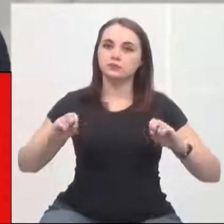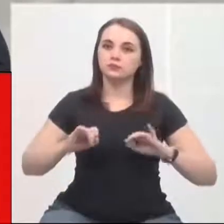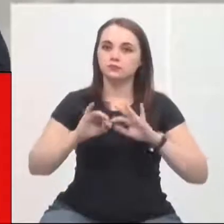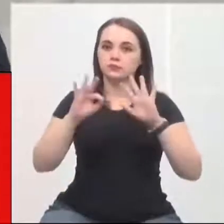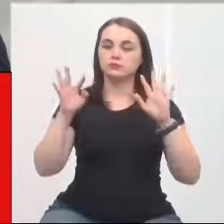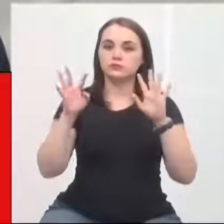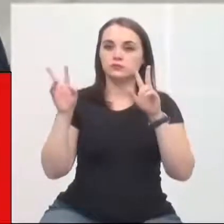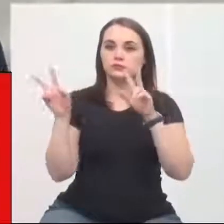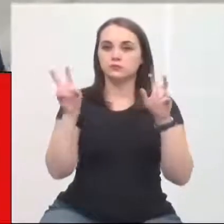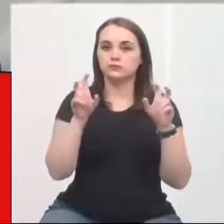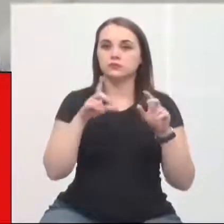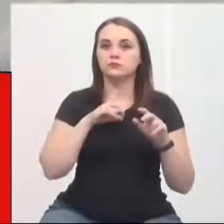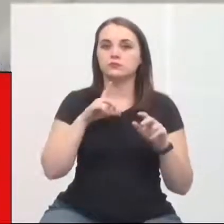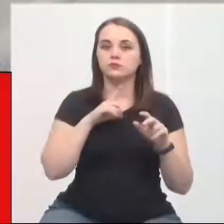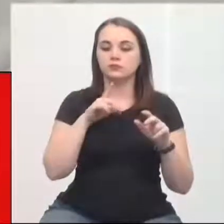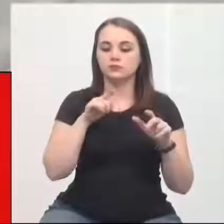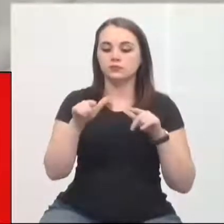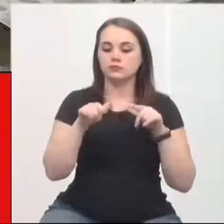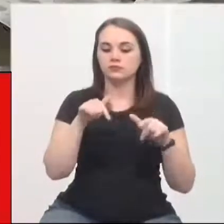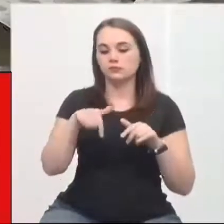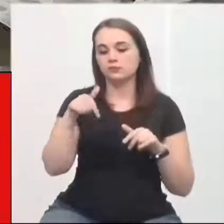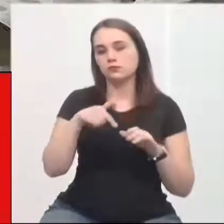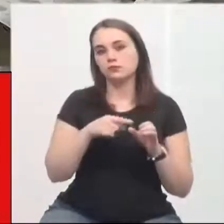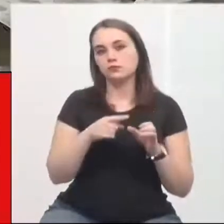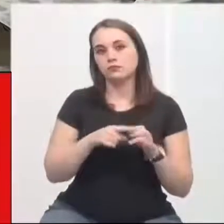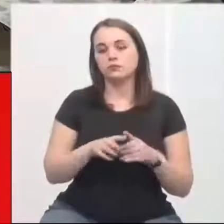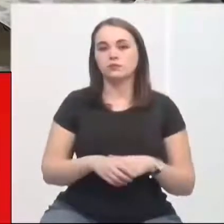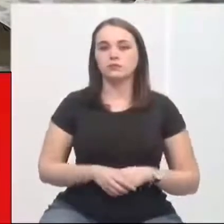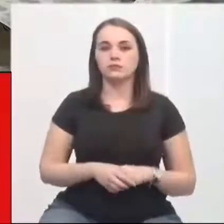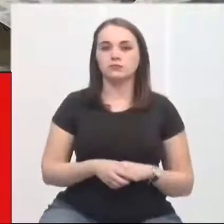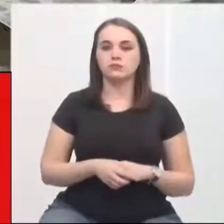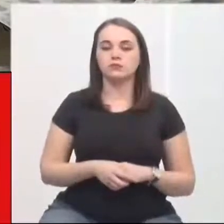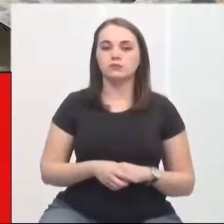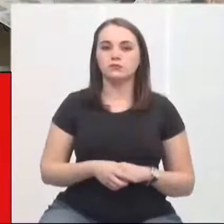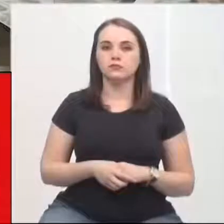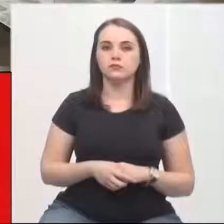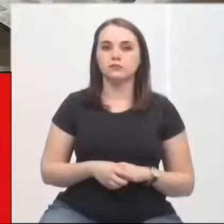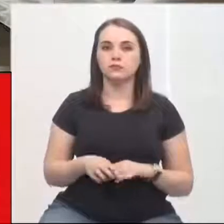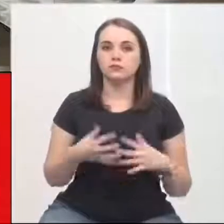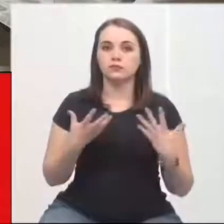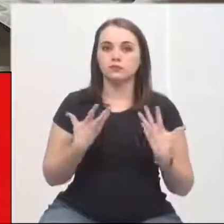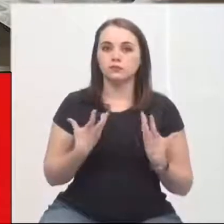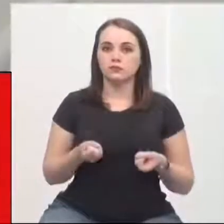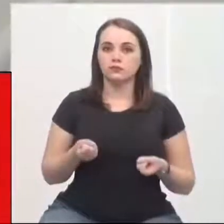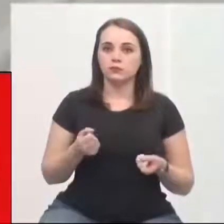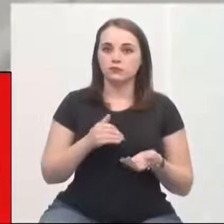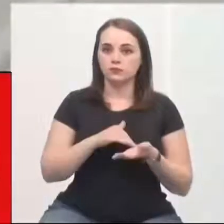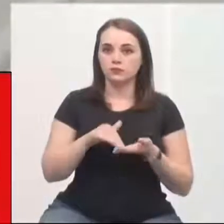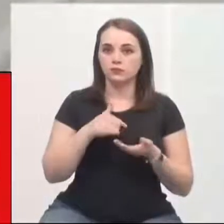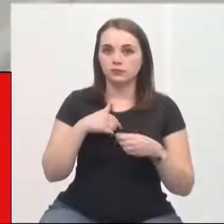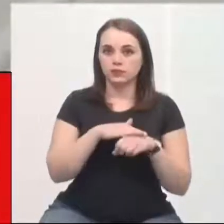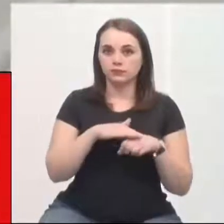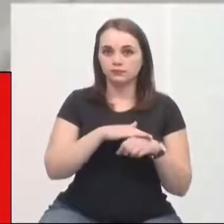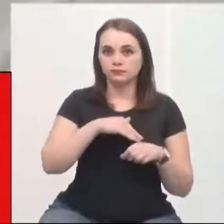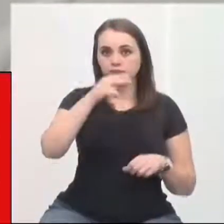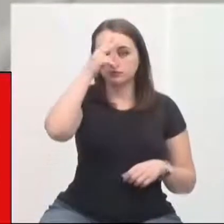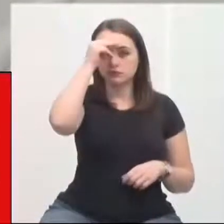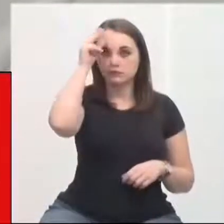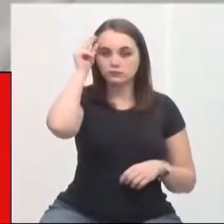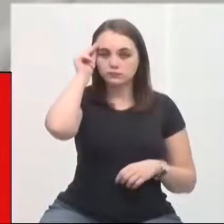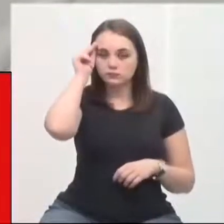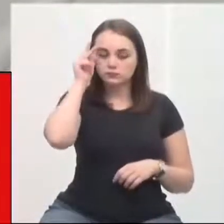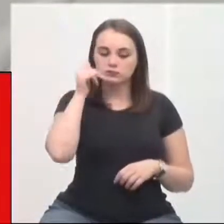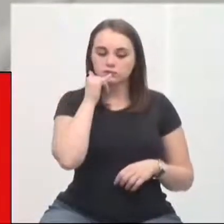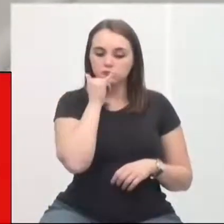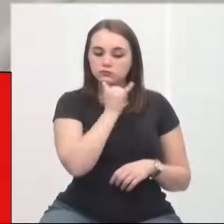das obras que tem na cidade. Eu, quando assumi como secretário Até falei para o prefeito Clésio Salvar,